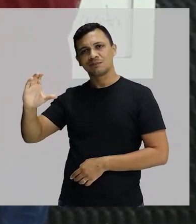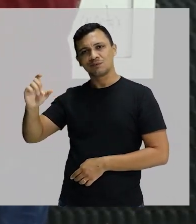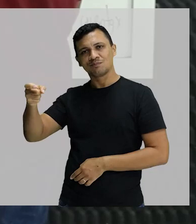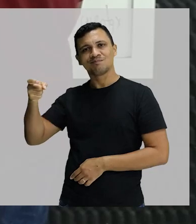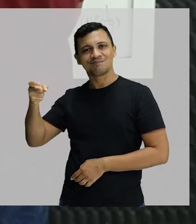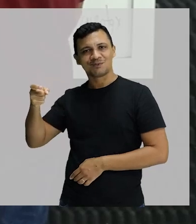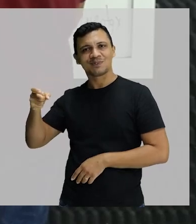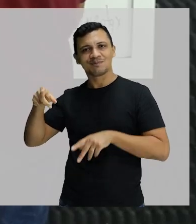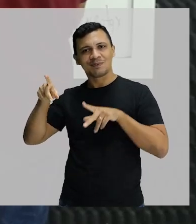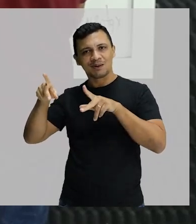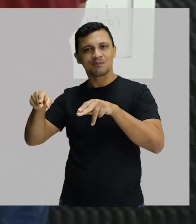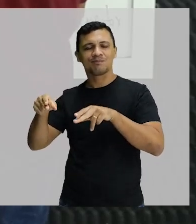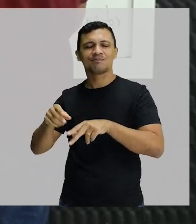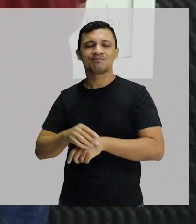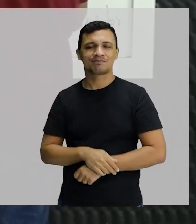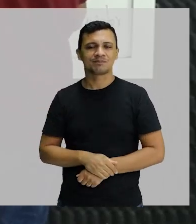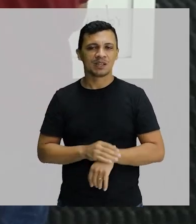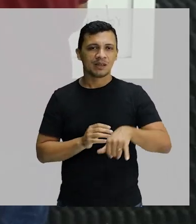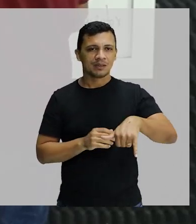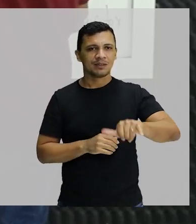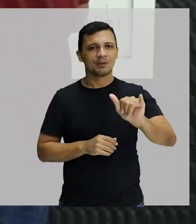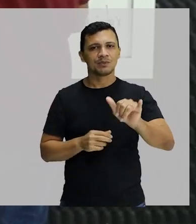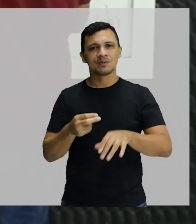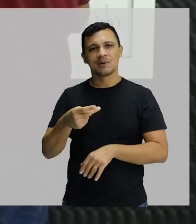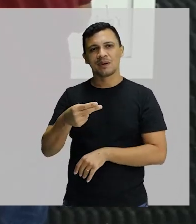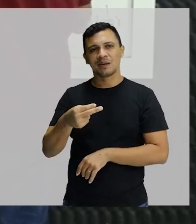ele vale a secante de x.